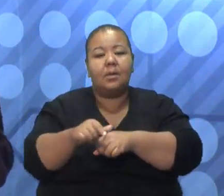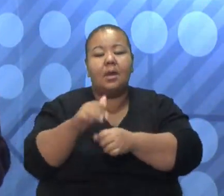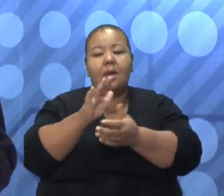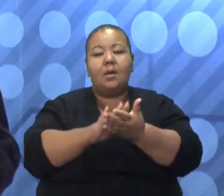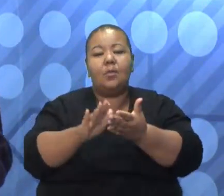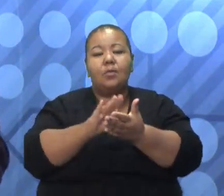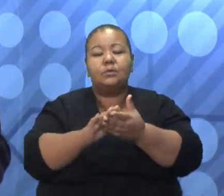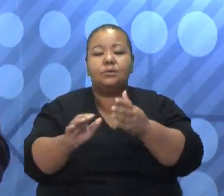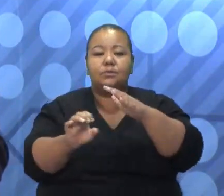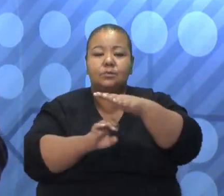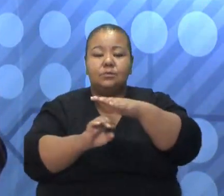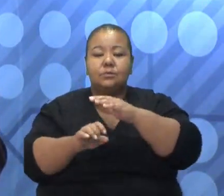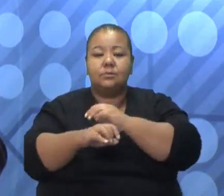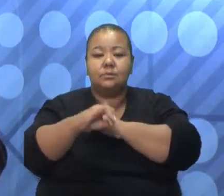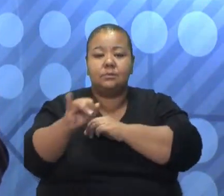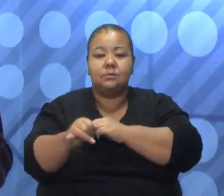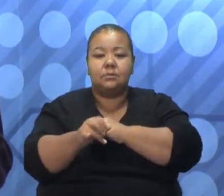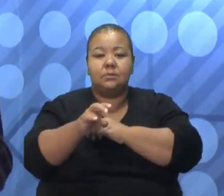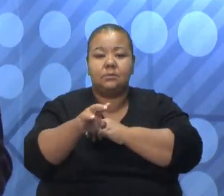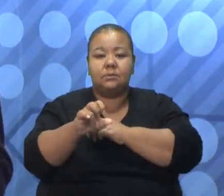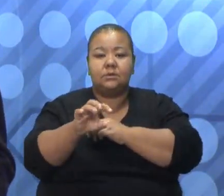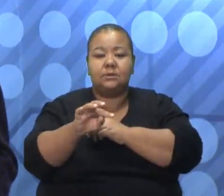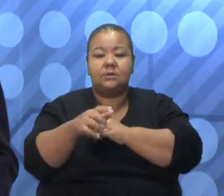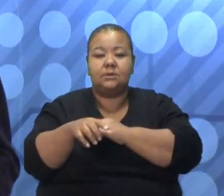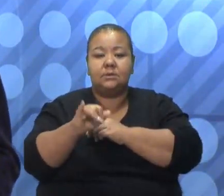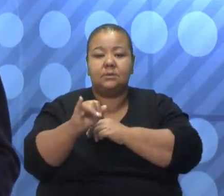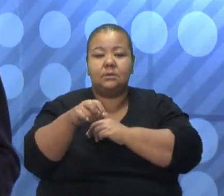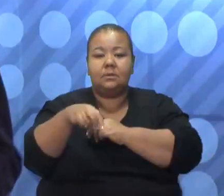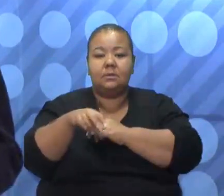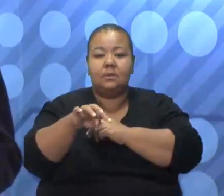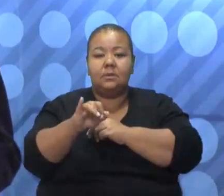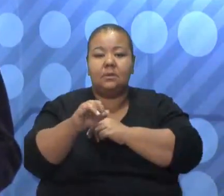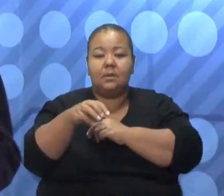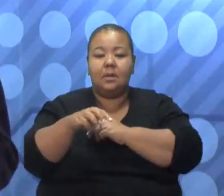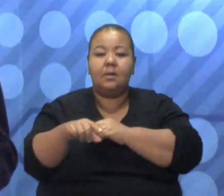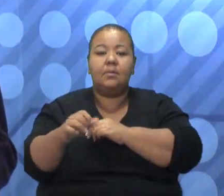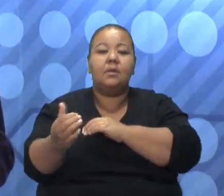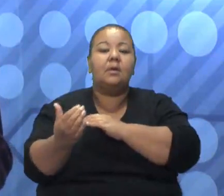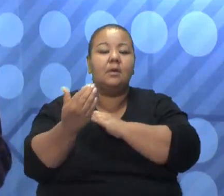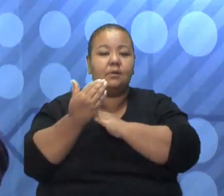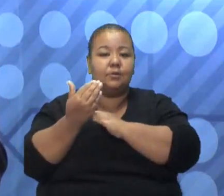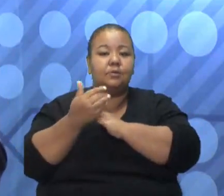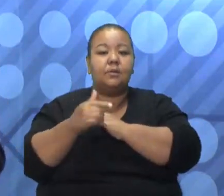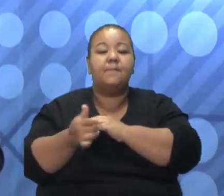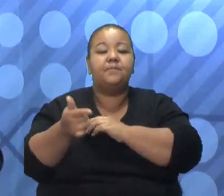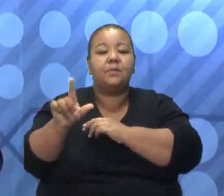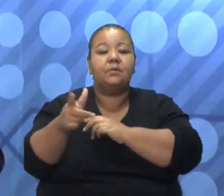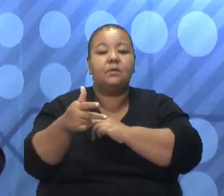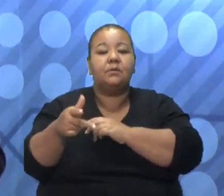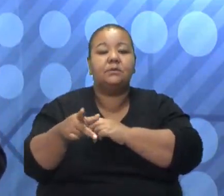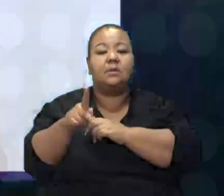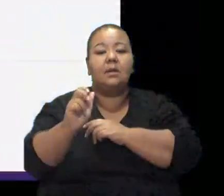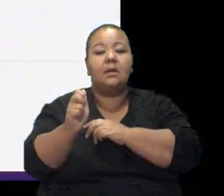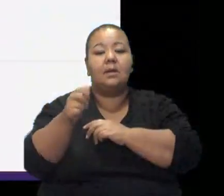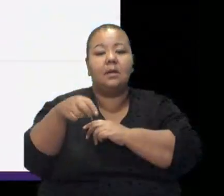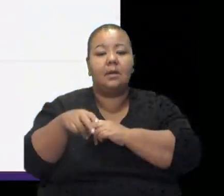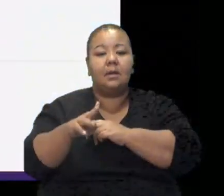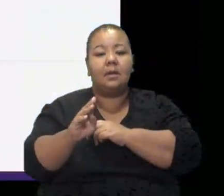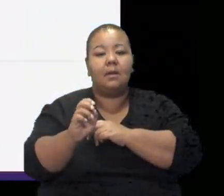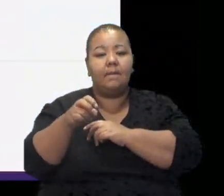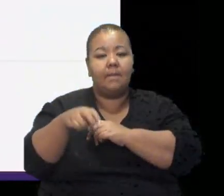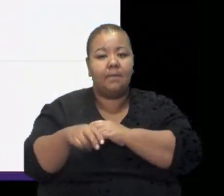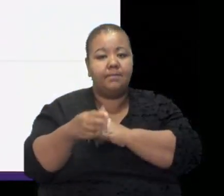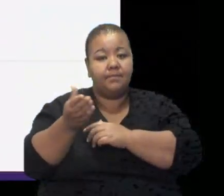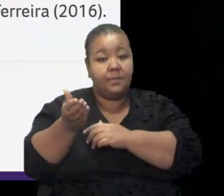just in time ajuda a gente dentro dessa filosofia. Outra ferramenta que ajuda bastante a gente dentro desse processo é o Kanban, que eu vou apresentar para